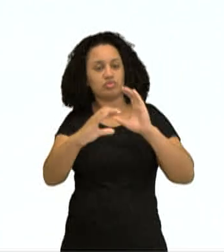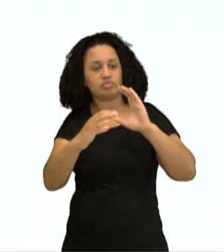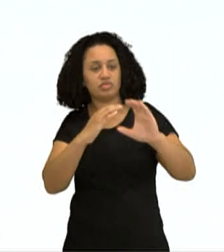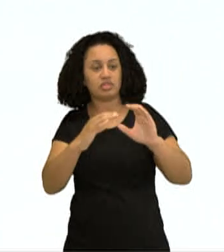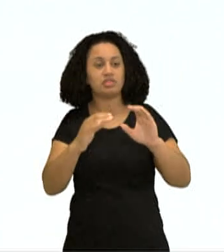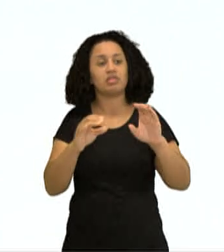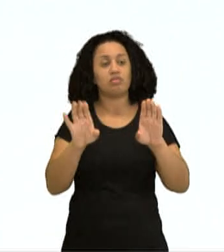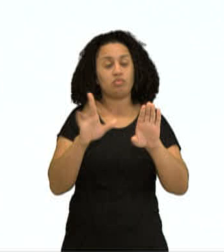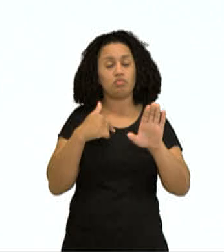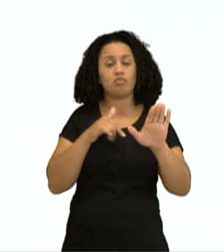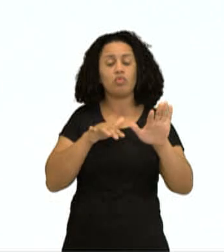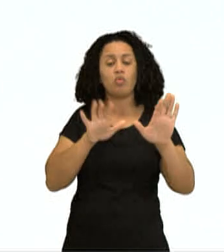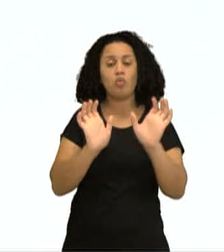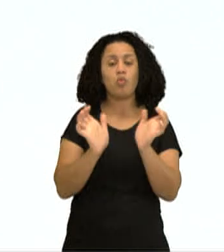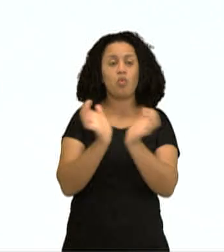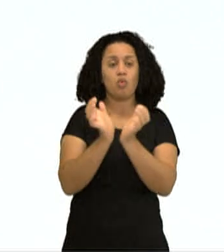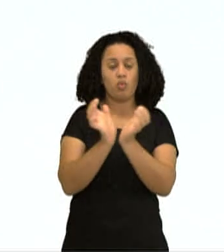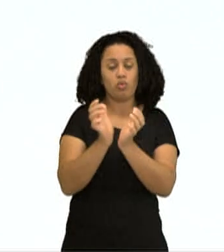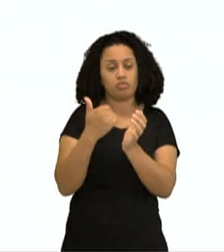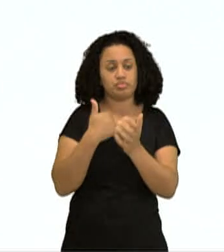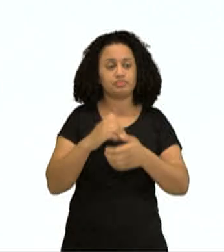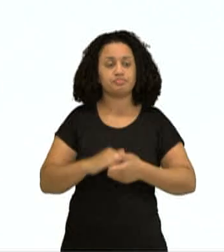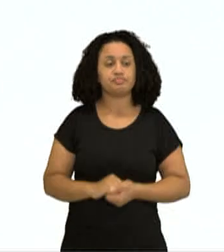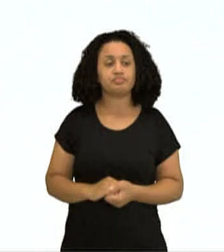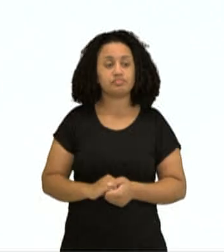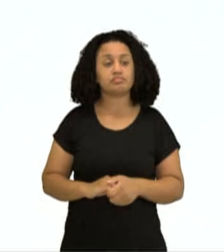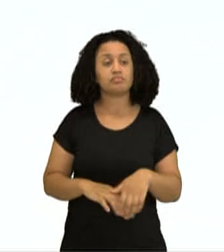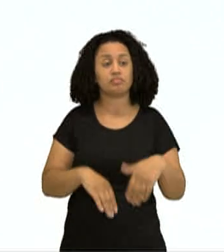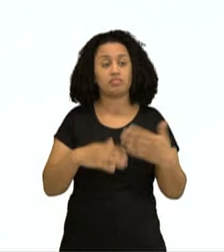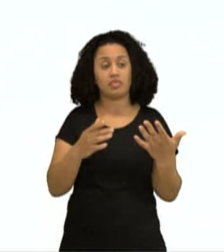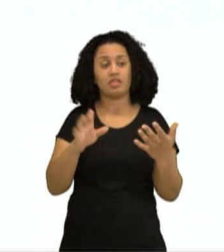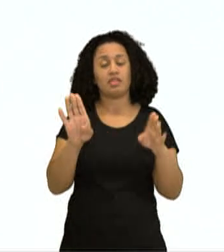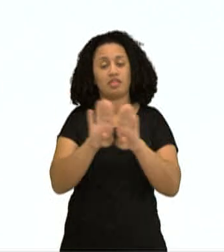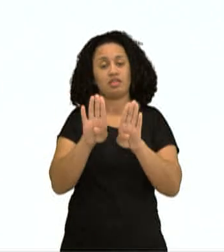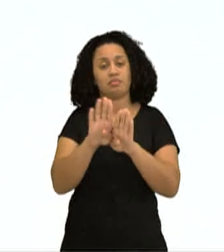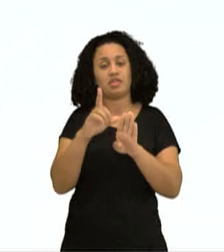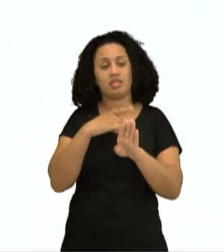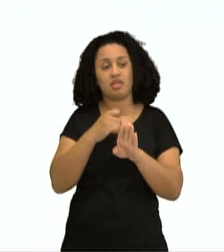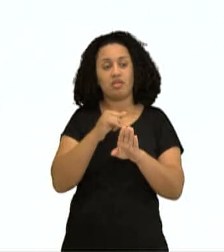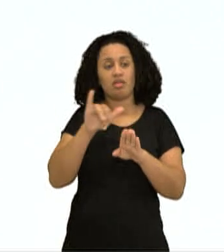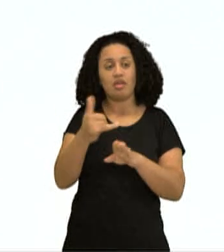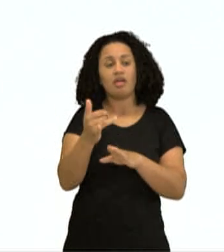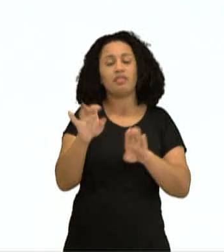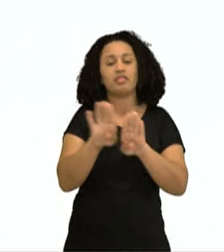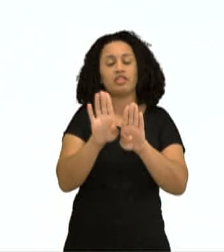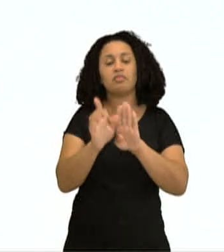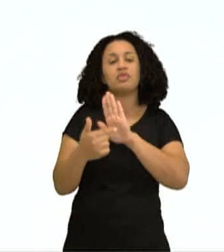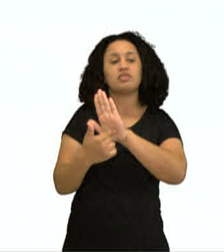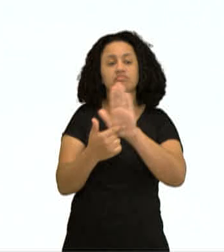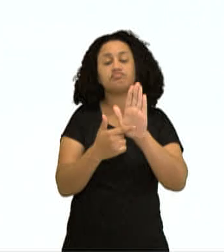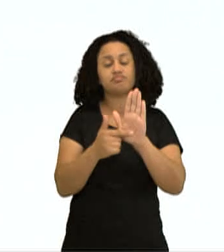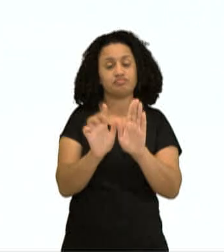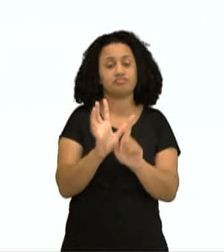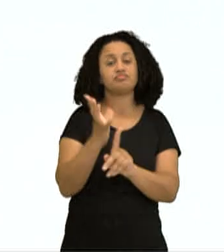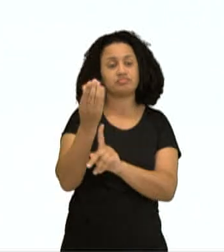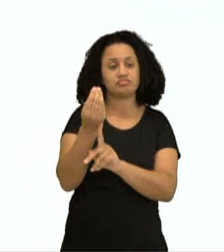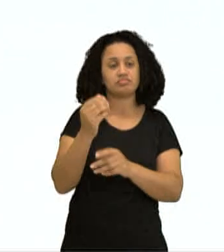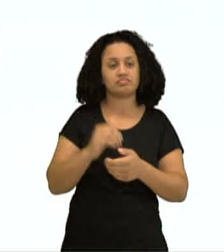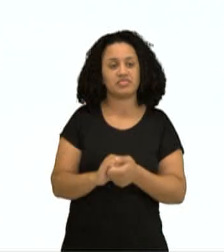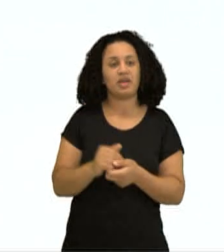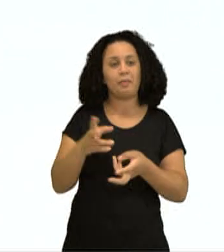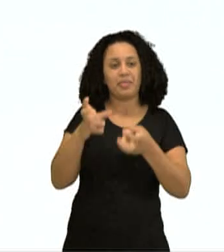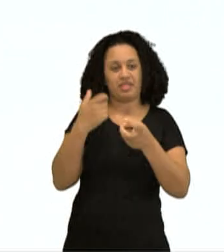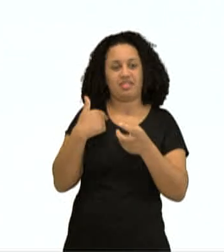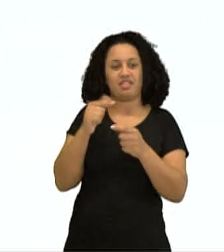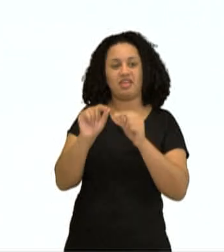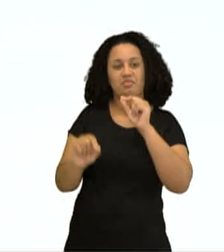entre os motivos de movimento. Há anseios de entretenimento, crítica e expressão artística. Olha um